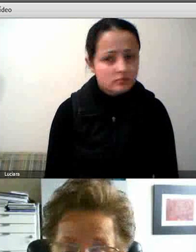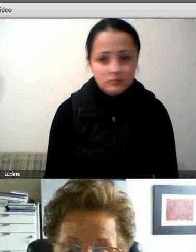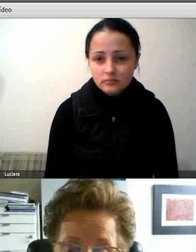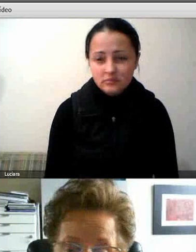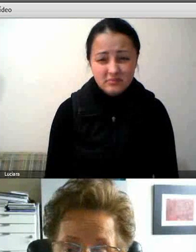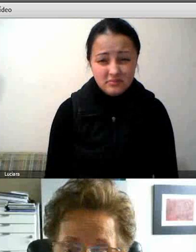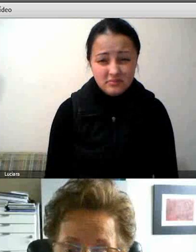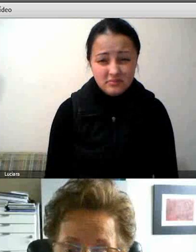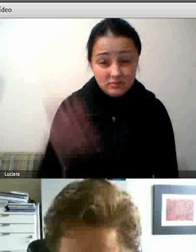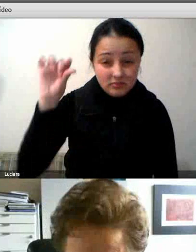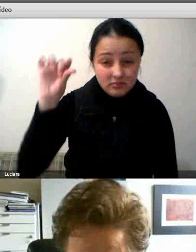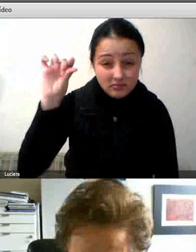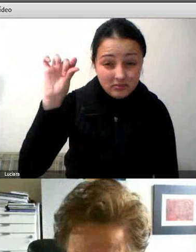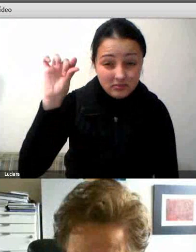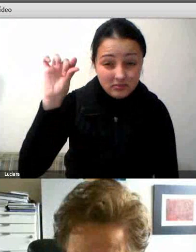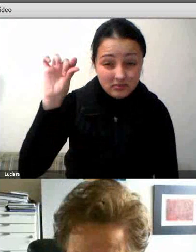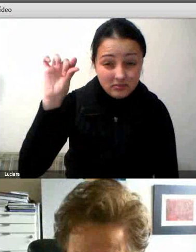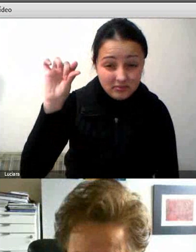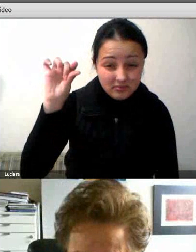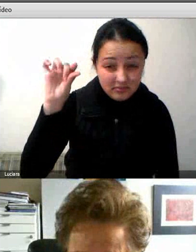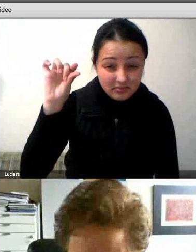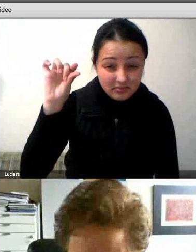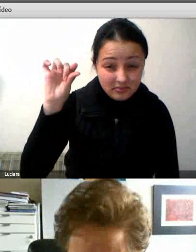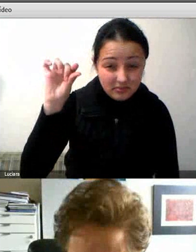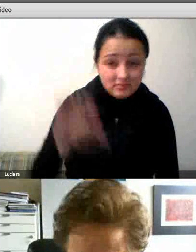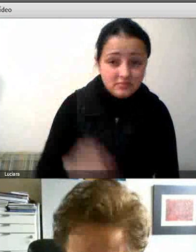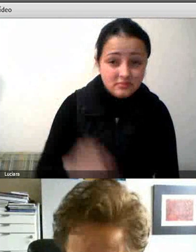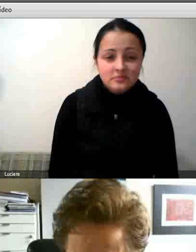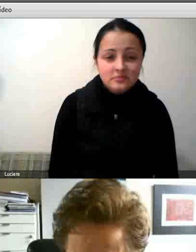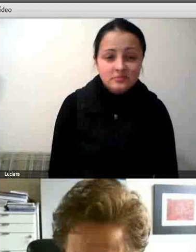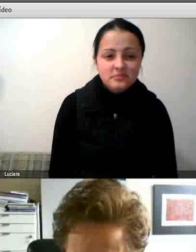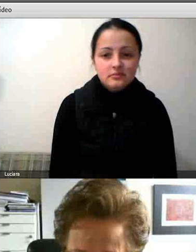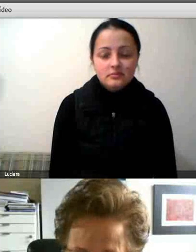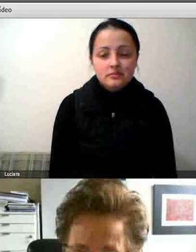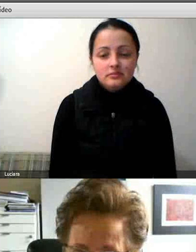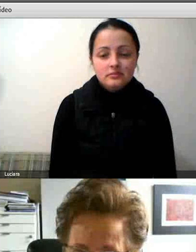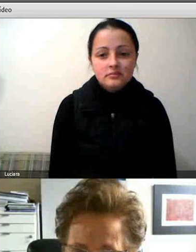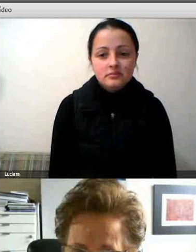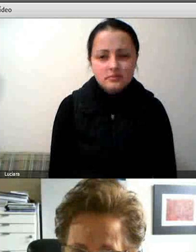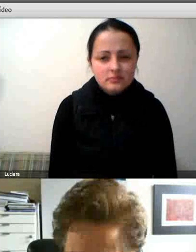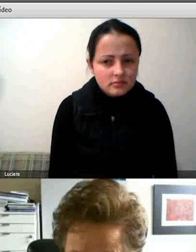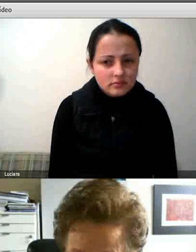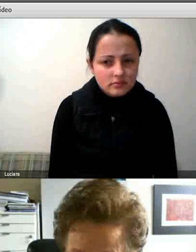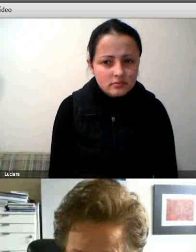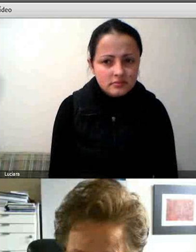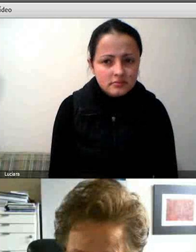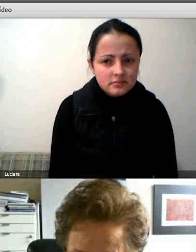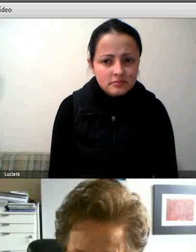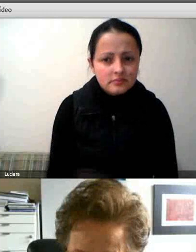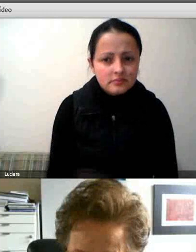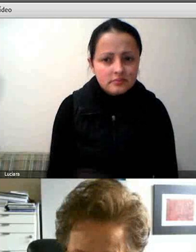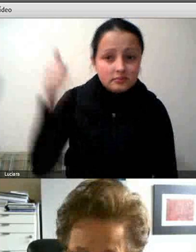porque... Está me ouvindo? Tá, Luciana? Luciana, você escuta?